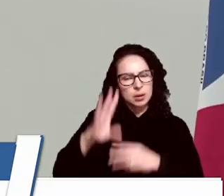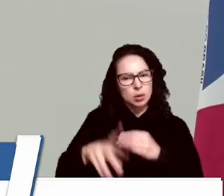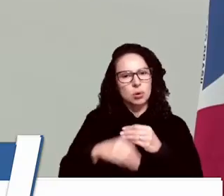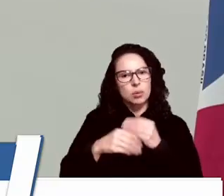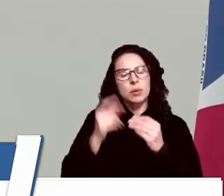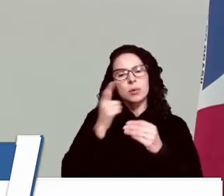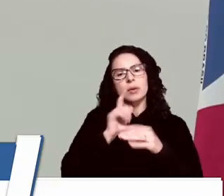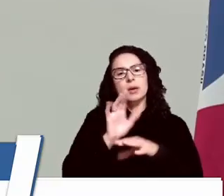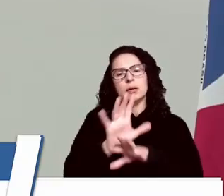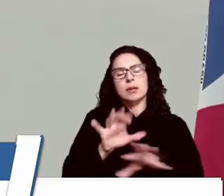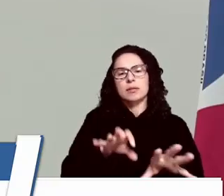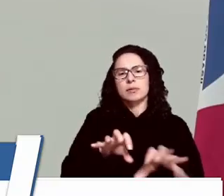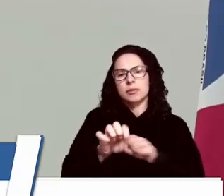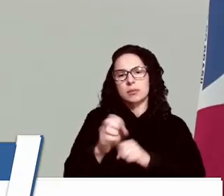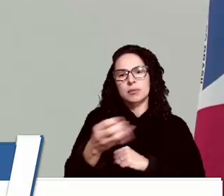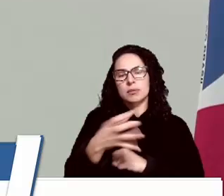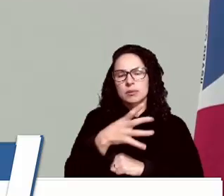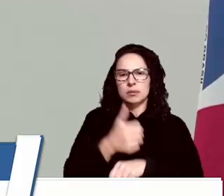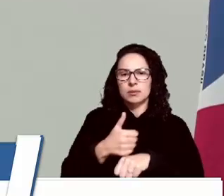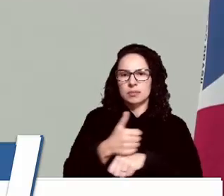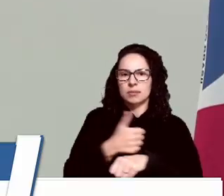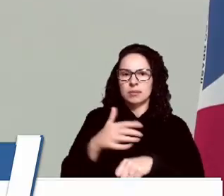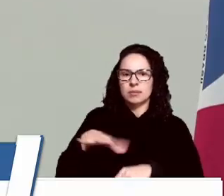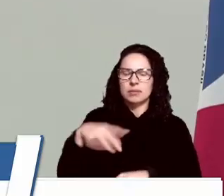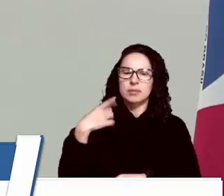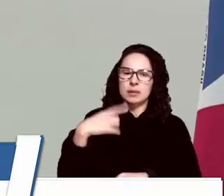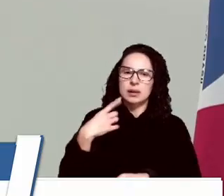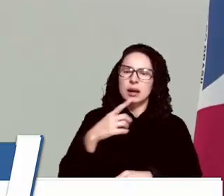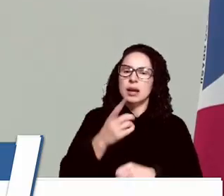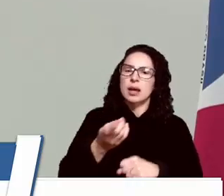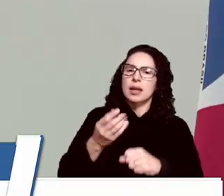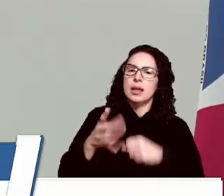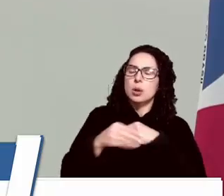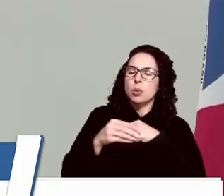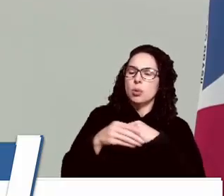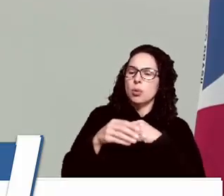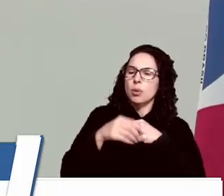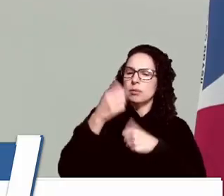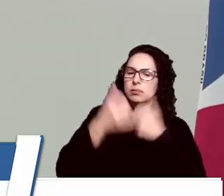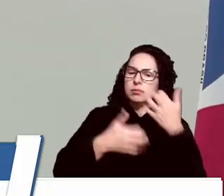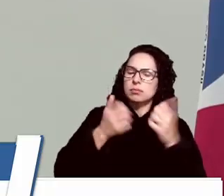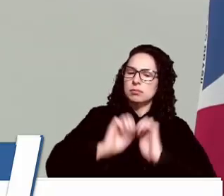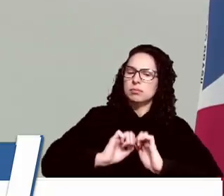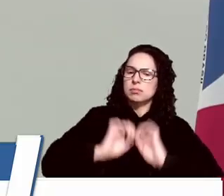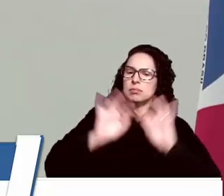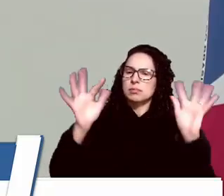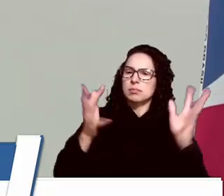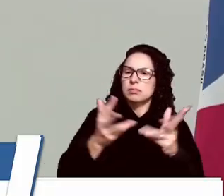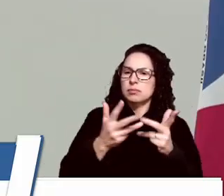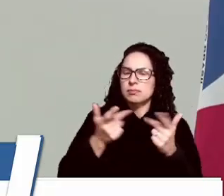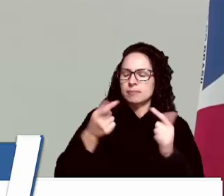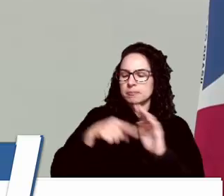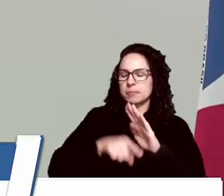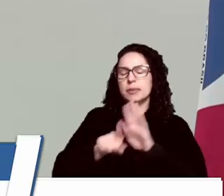novos profissionais de direito. Sua capacidade de transmitir conhecimento com clareza e profundidade, aliada com a prática e a